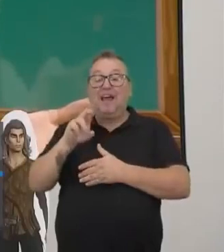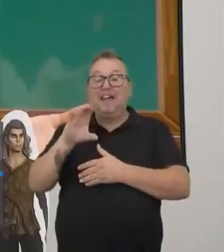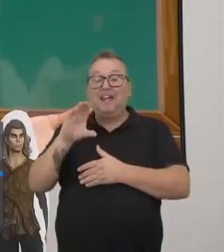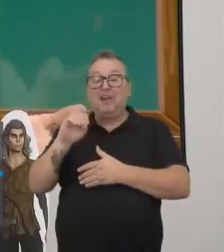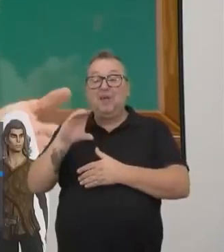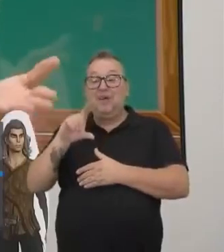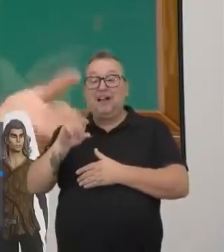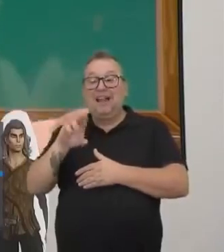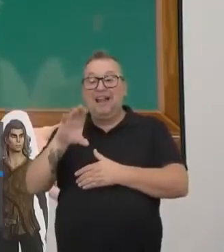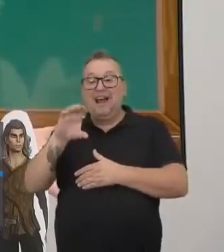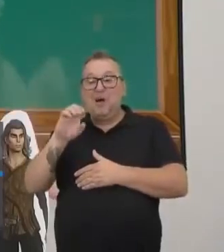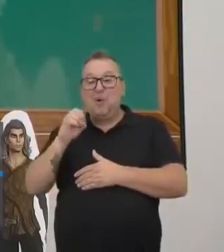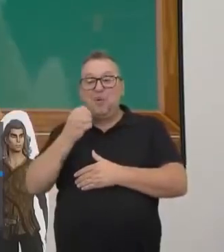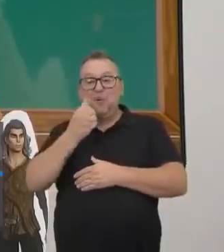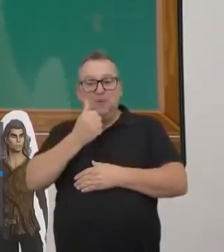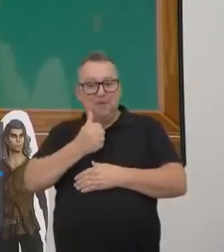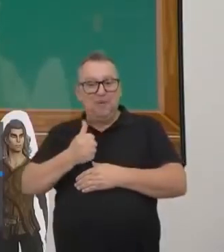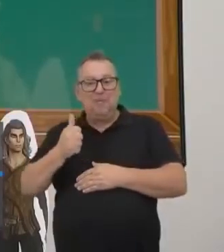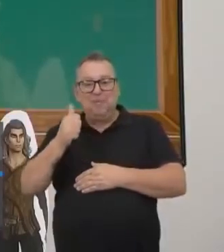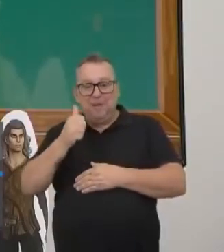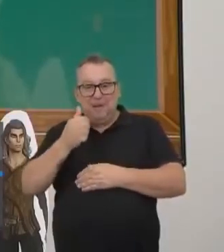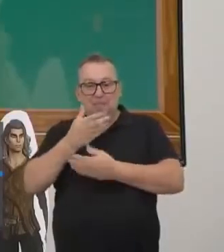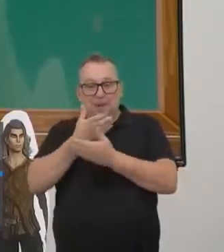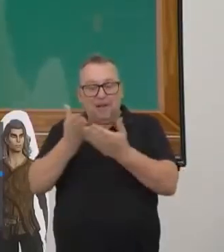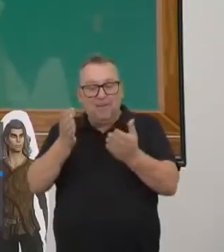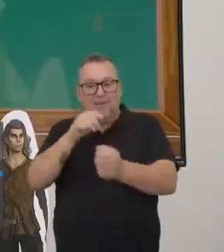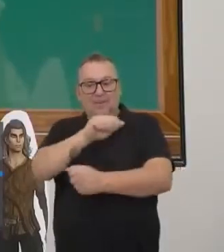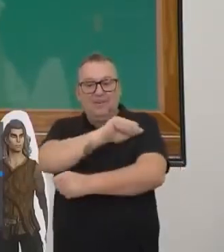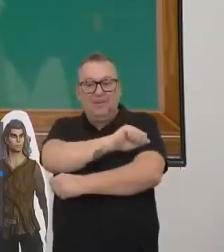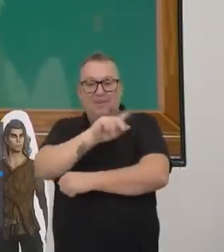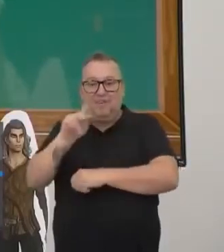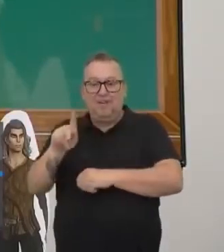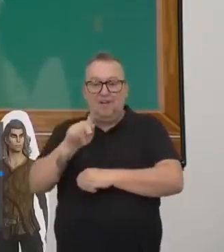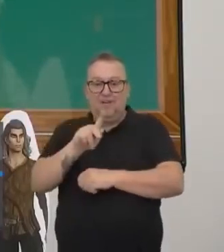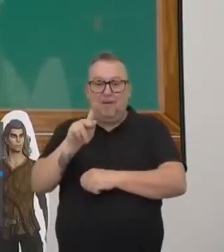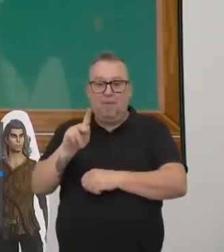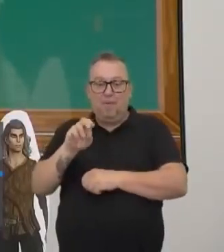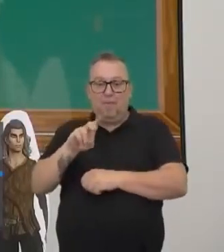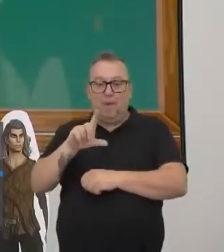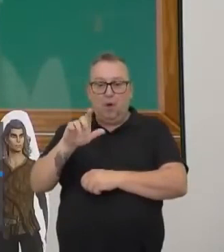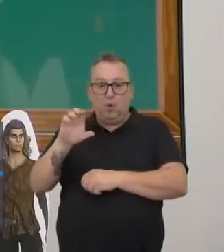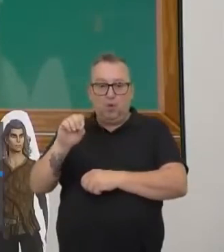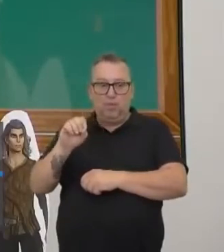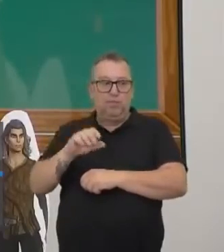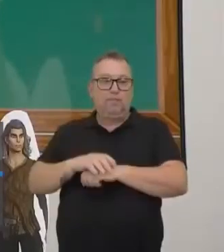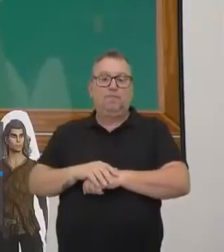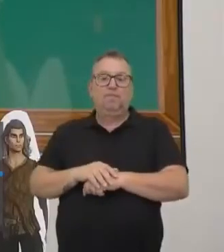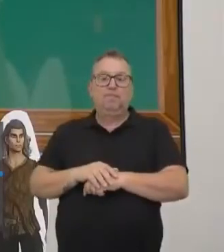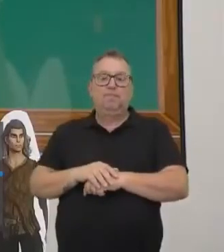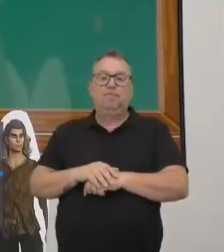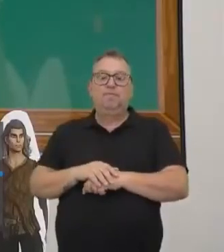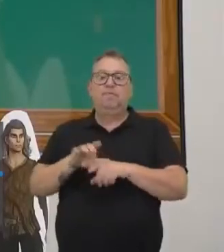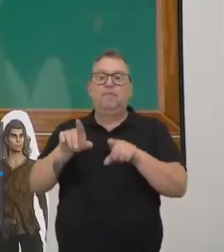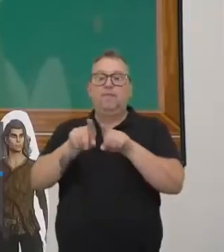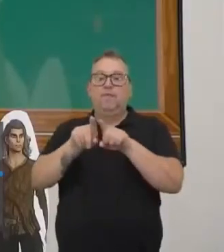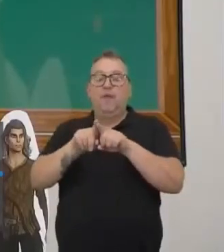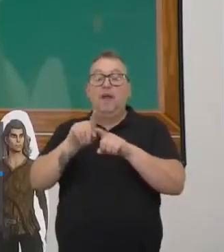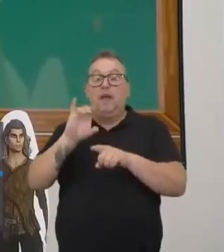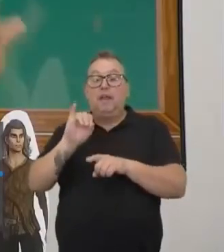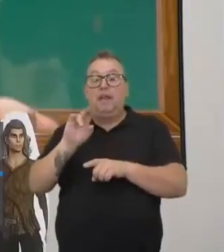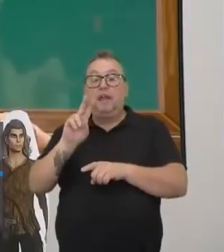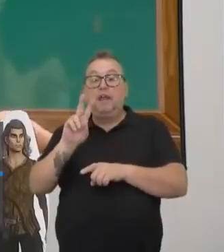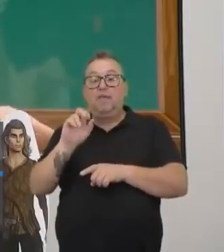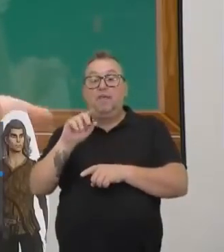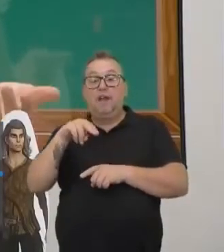Pro Paulo, tudo bem? Um beijo aí para todos os alunos do professor Paulo da Escola Marasca de Rio Claro. Pro Ivanilda,